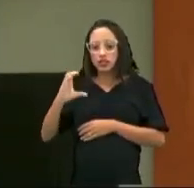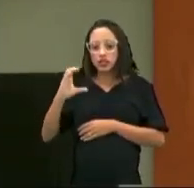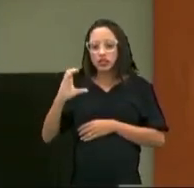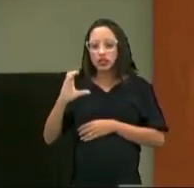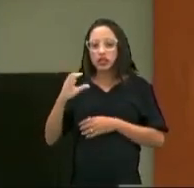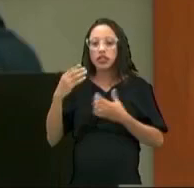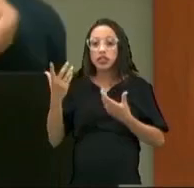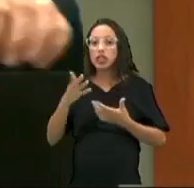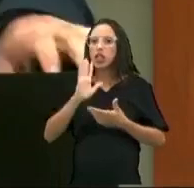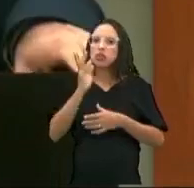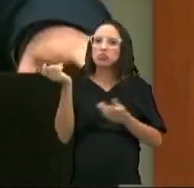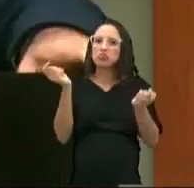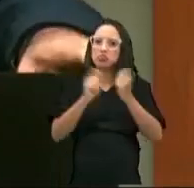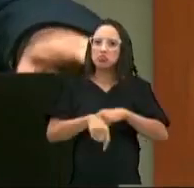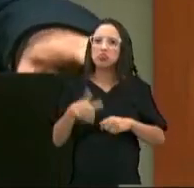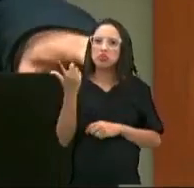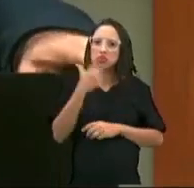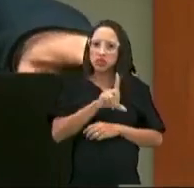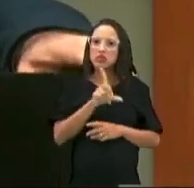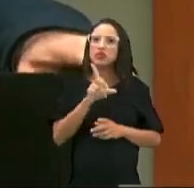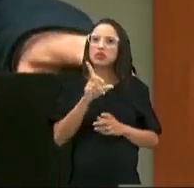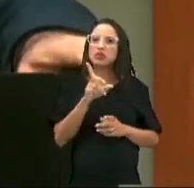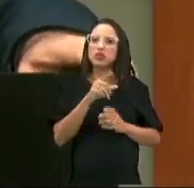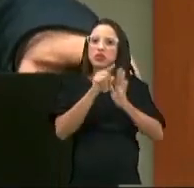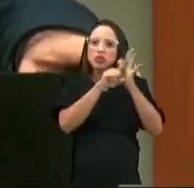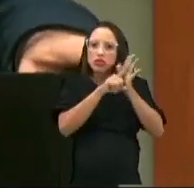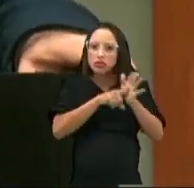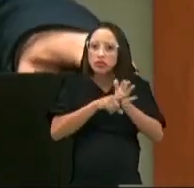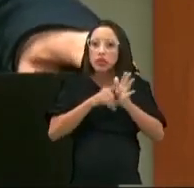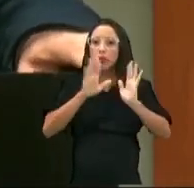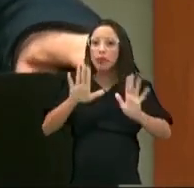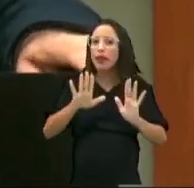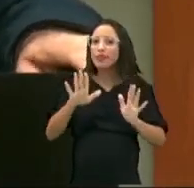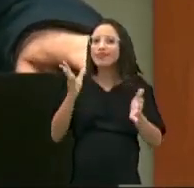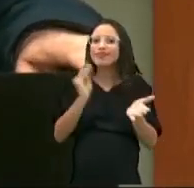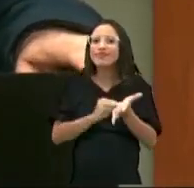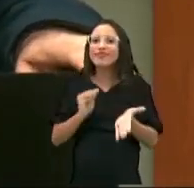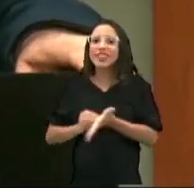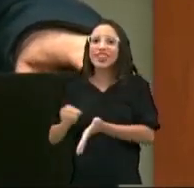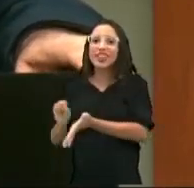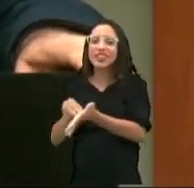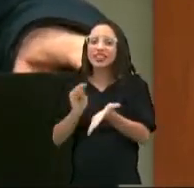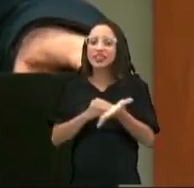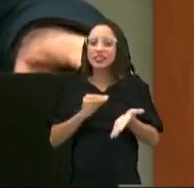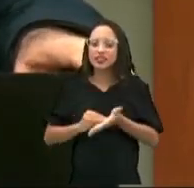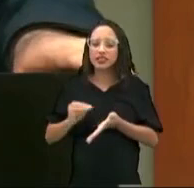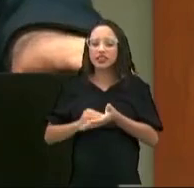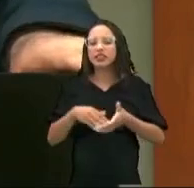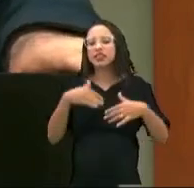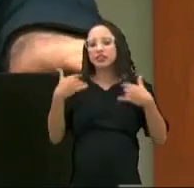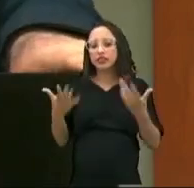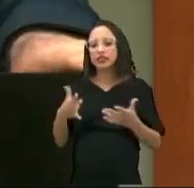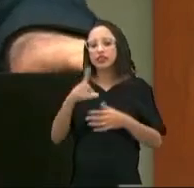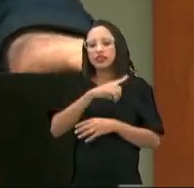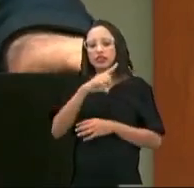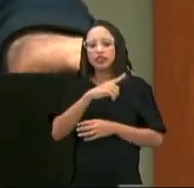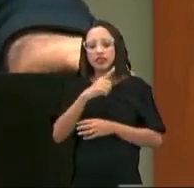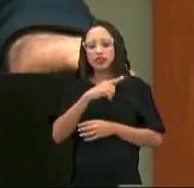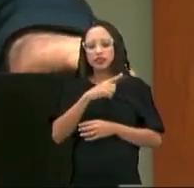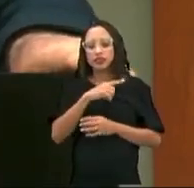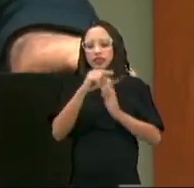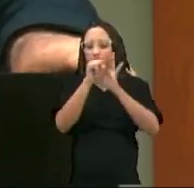desse sucateamento progressivo. Mas há alguns exames importantíssimos para a saúde